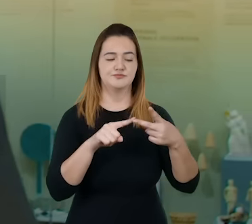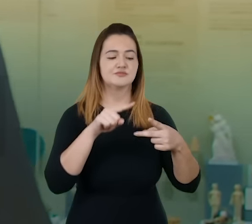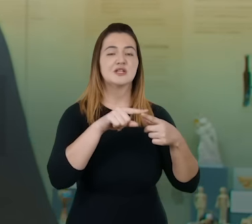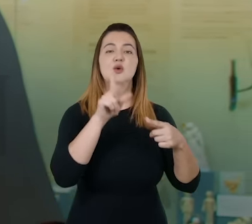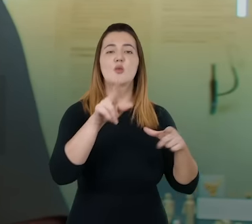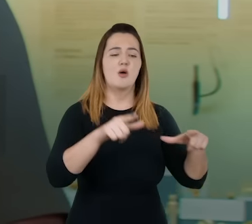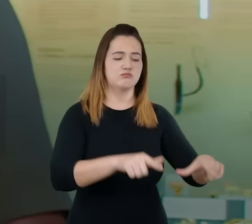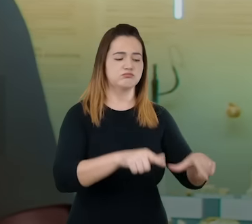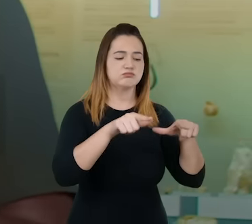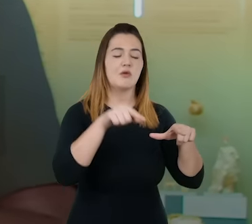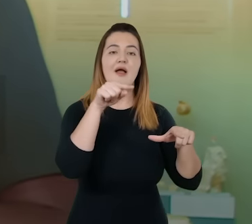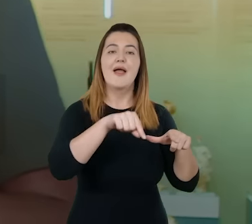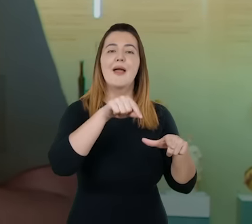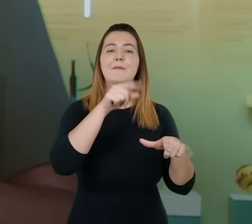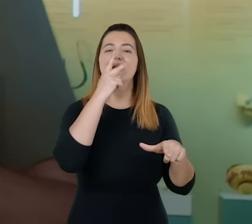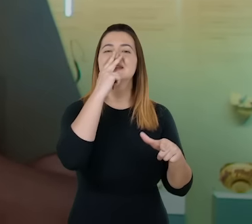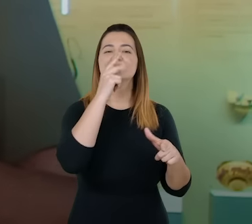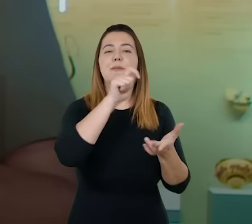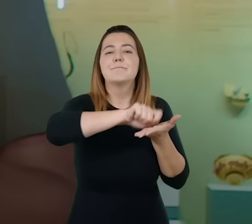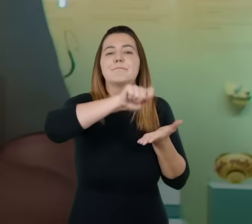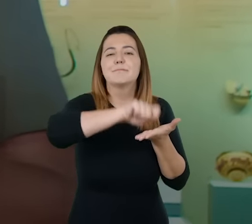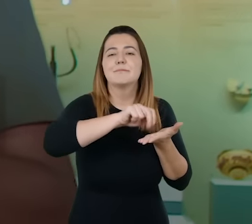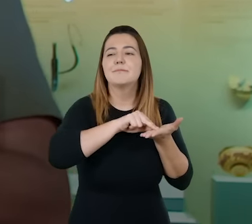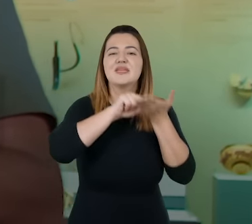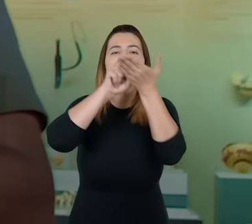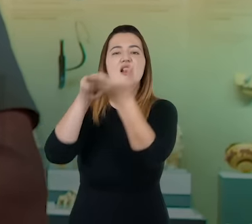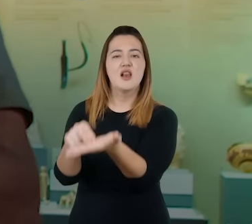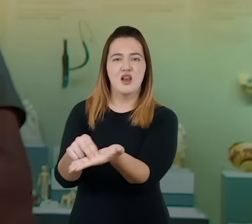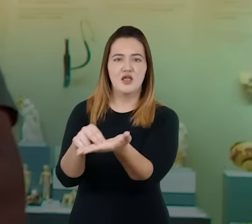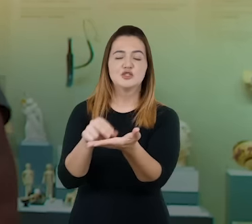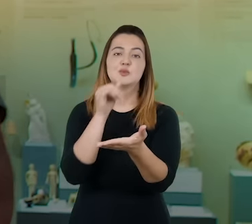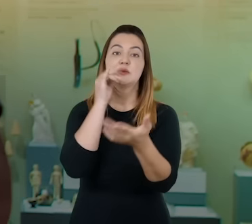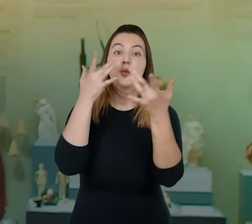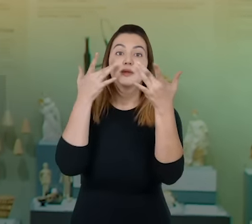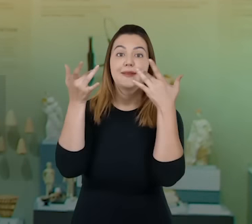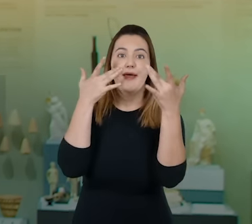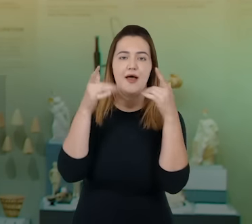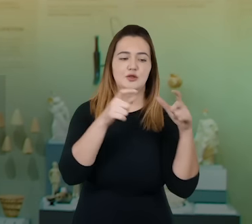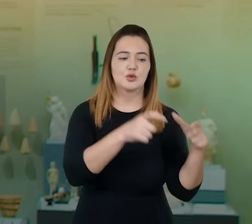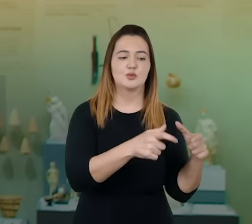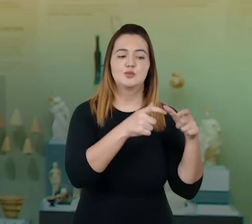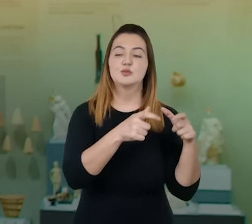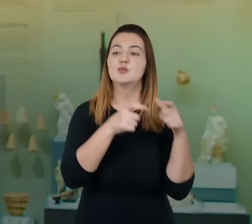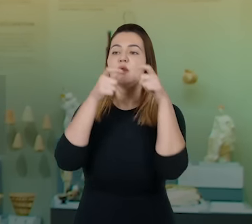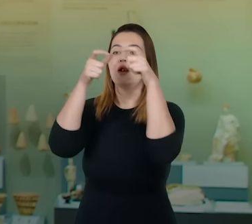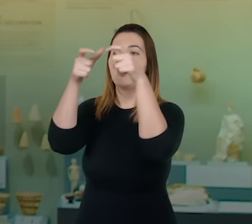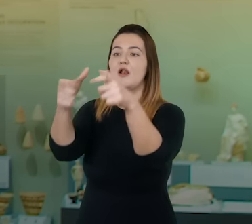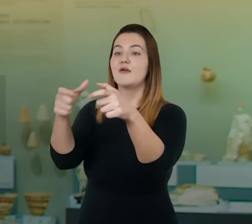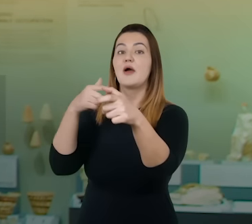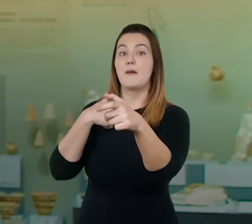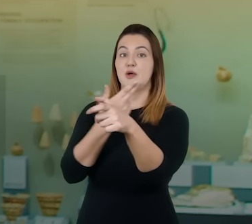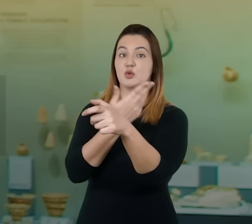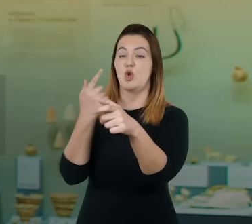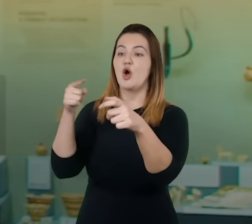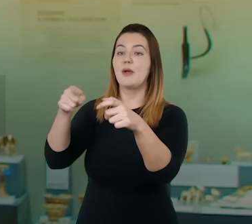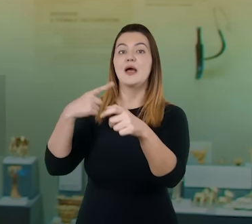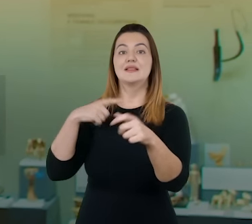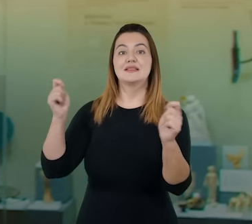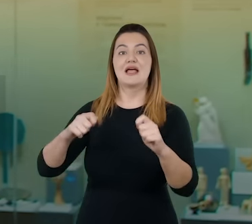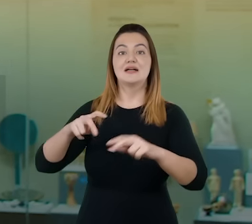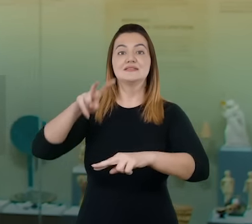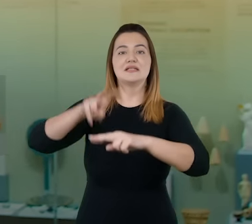bilhete que era levado a um teatro para você ter o seu nome ali, um bilhete VIP, e você poder sentar num lugar de